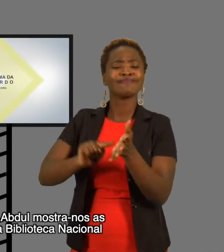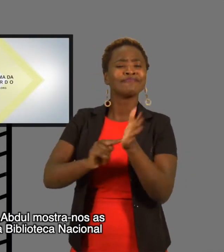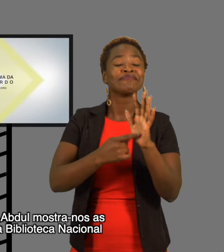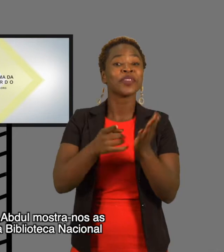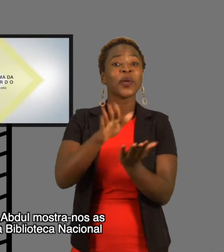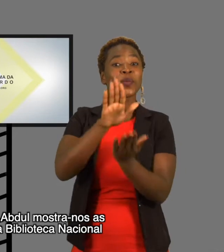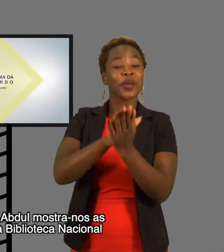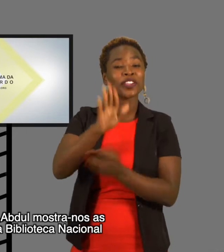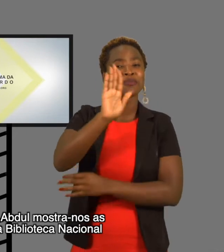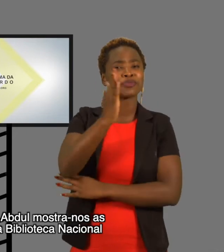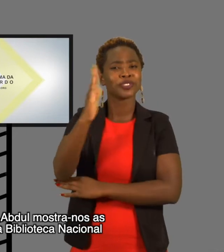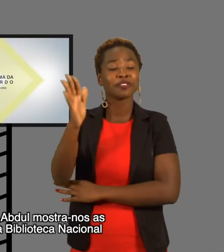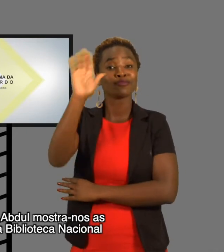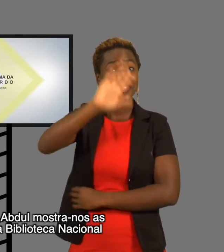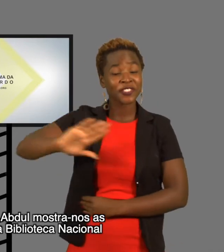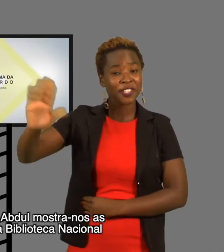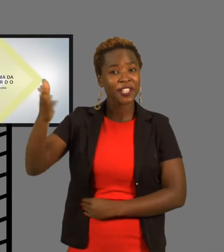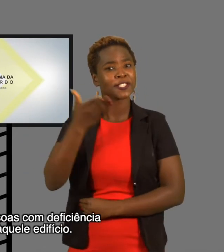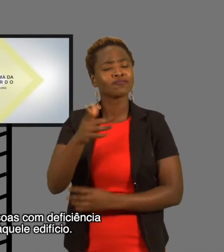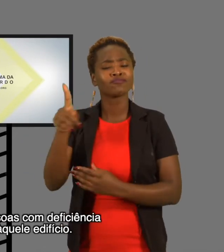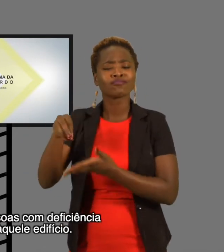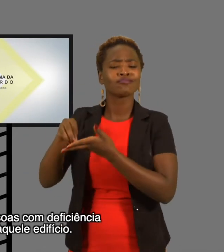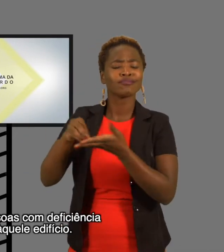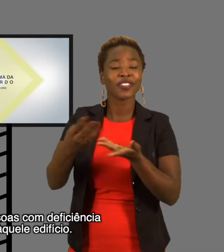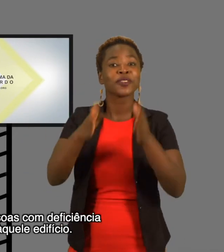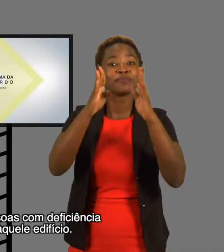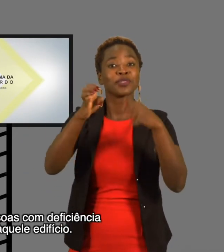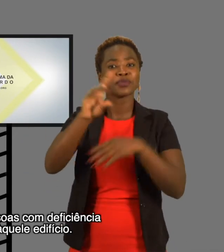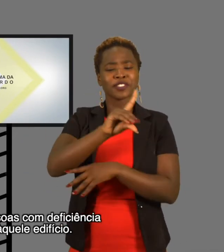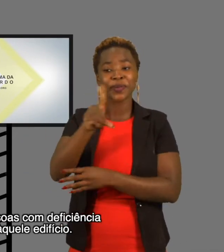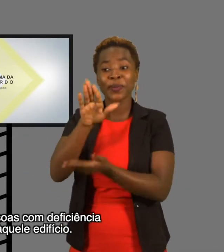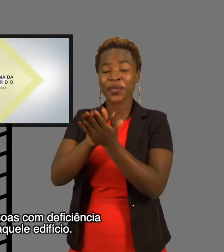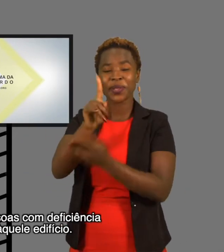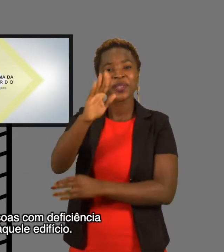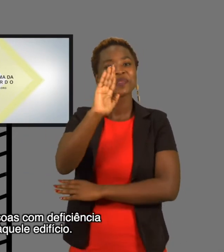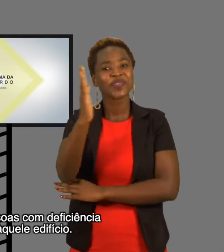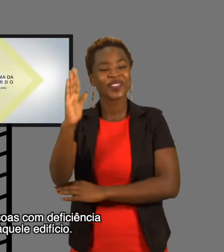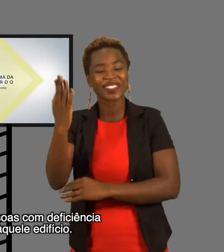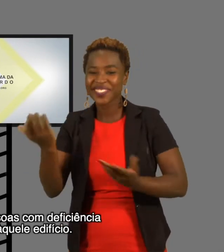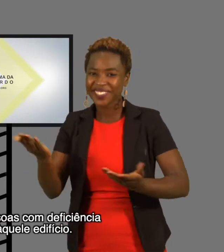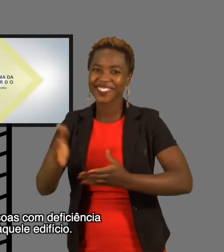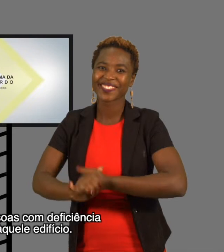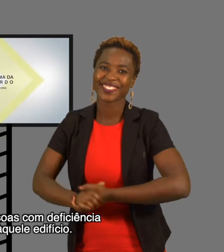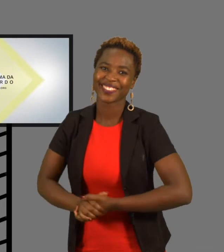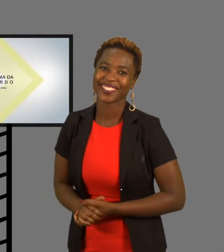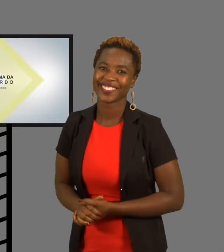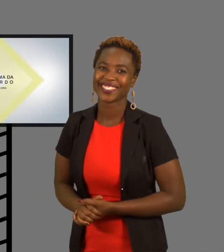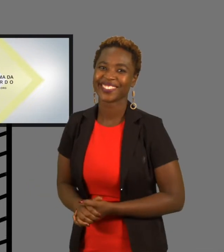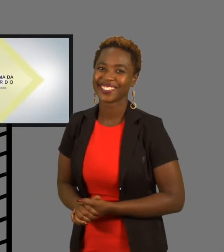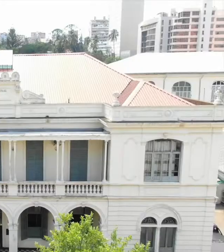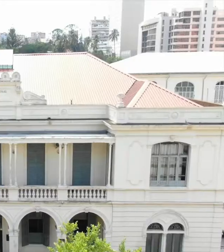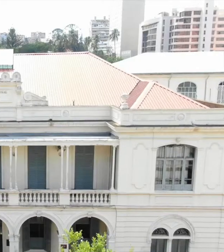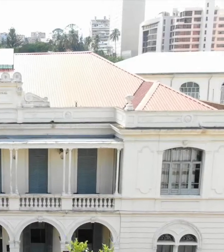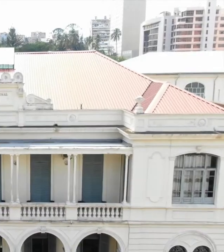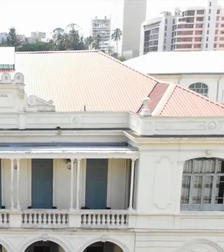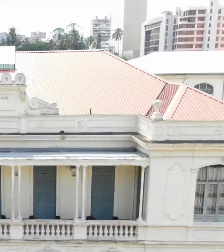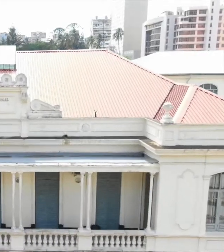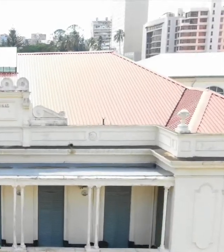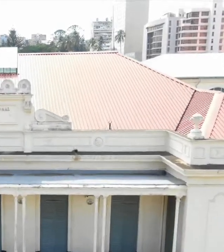mostrou-nos as remodelações feitas na Biblioteca Nacional para garantir que pessoas com deficiência tenham acesso àquele edifício.